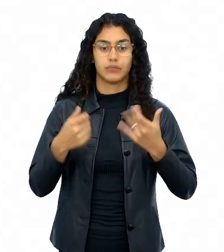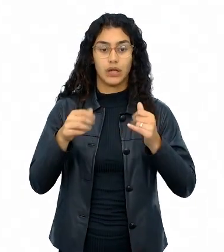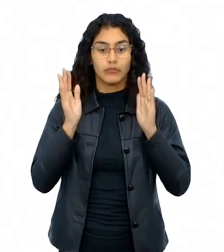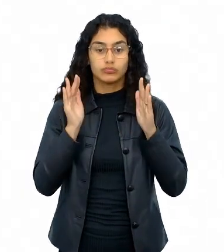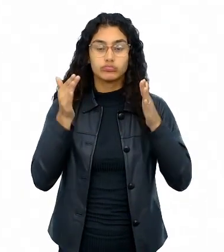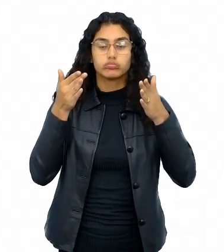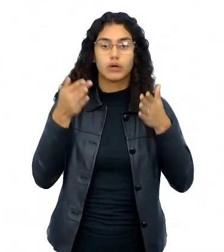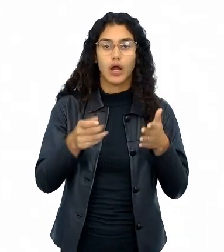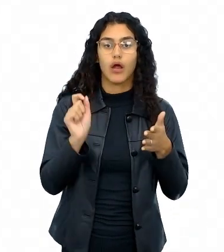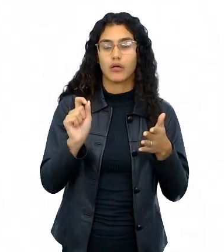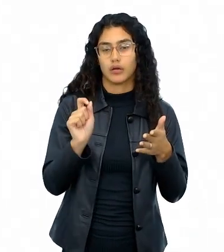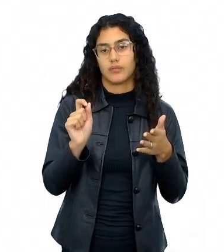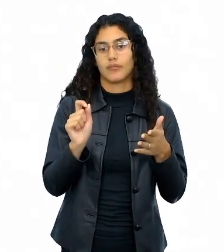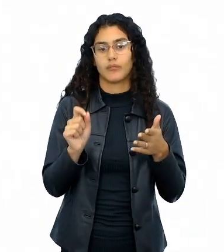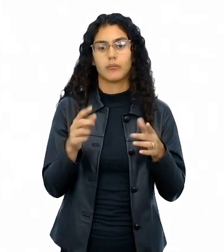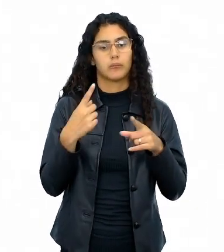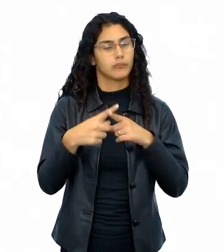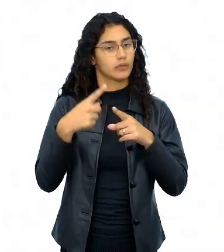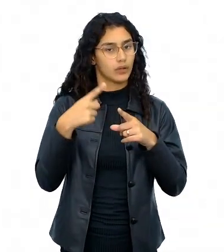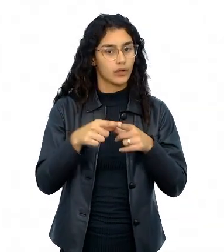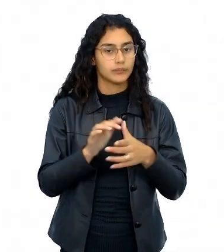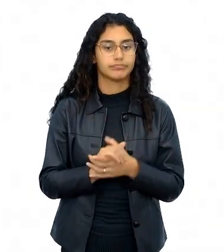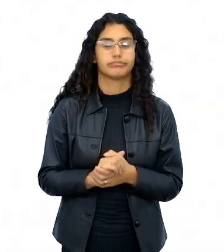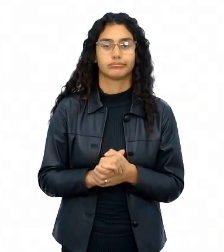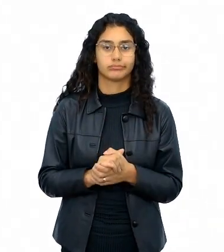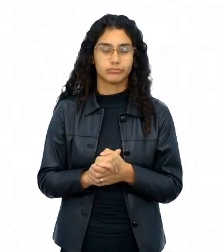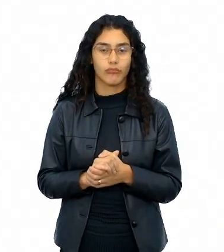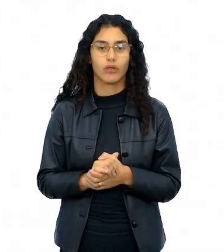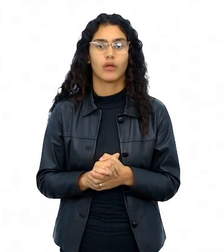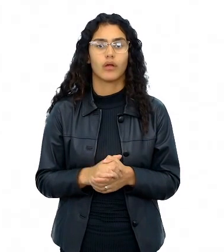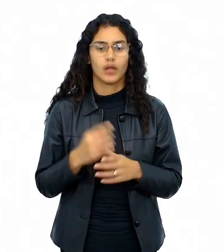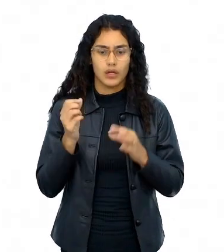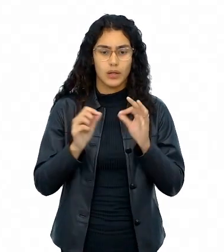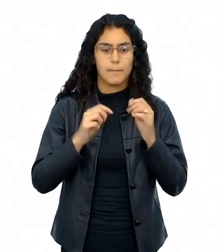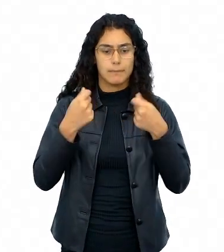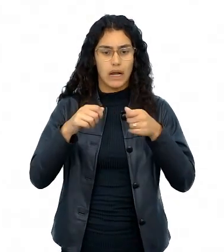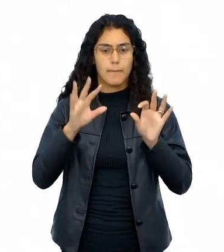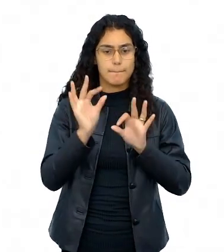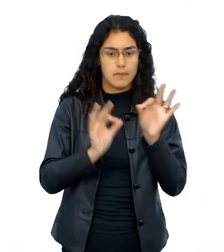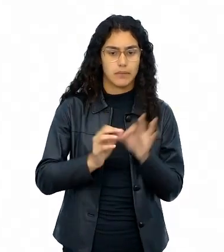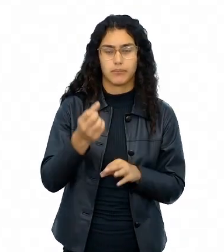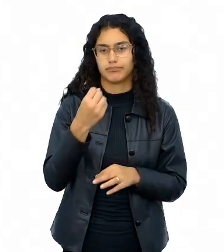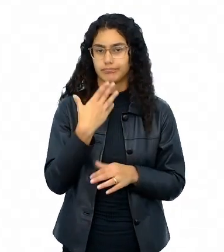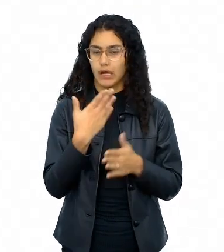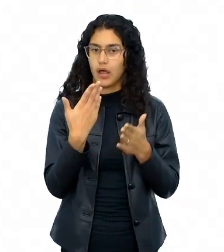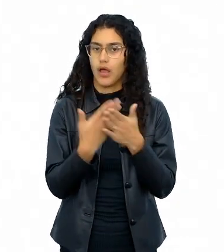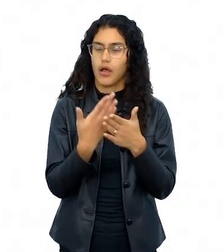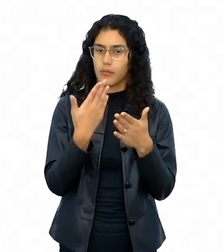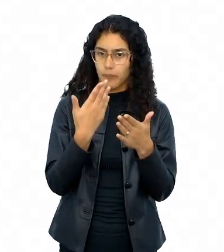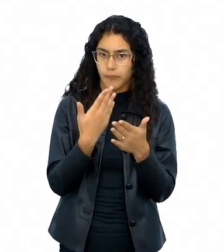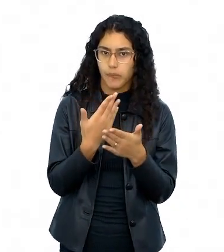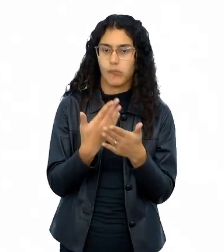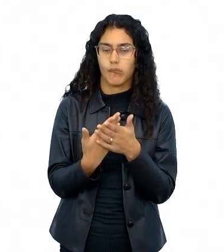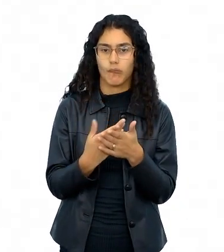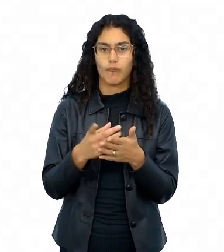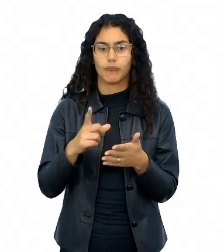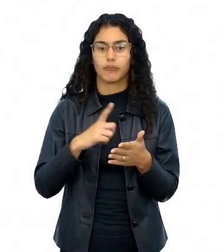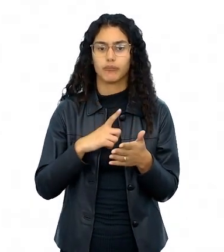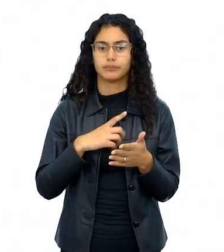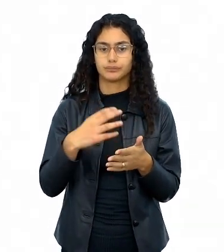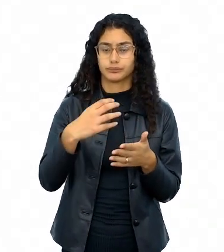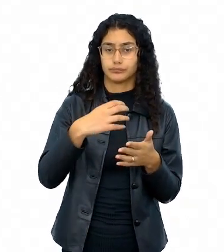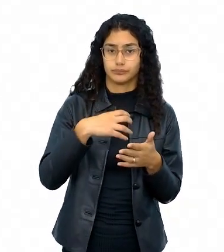encostar aqui, porque, olha, tem que preparar bem essa aula. Essa aula, ela vem com a